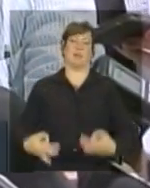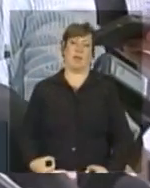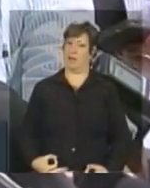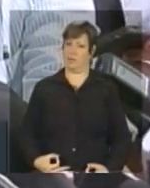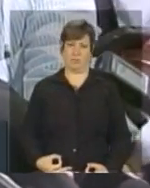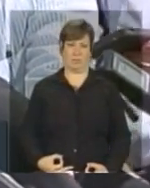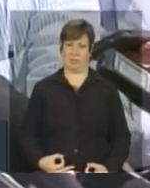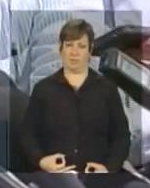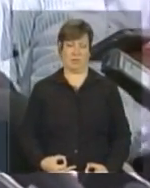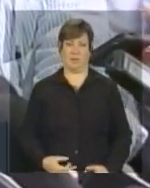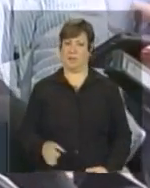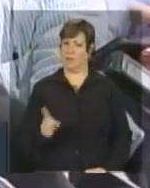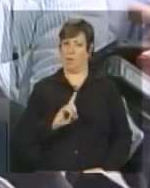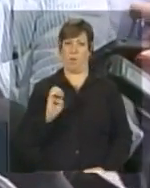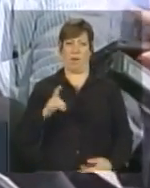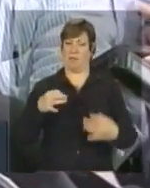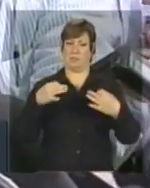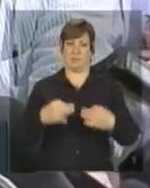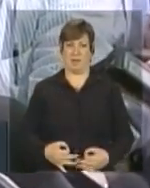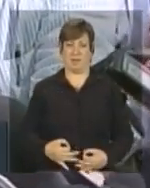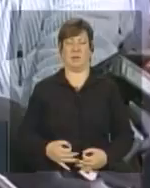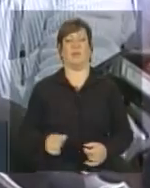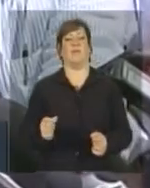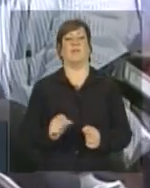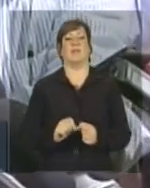né, instaurar